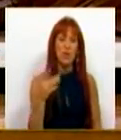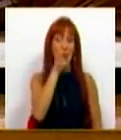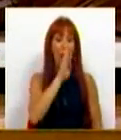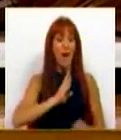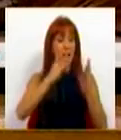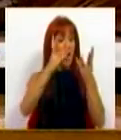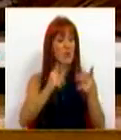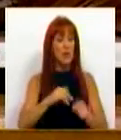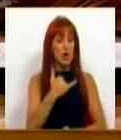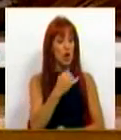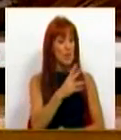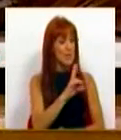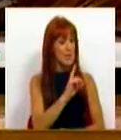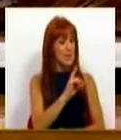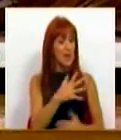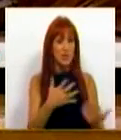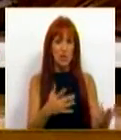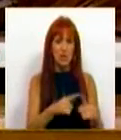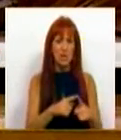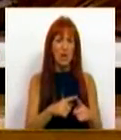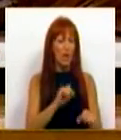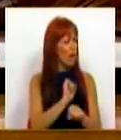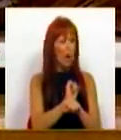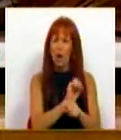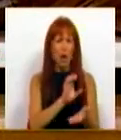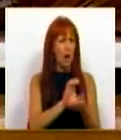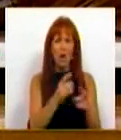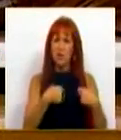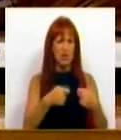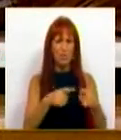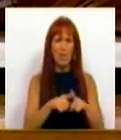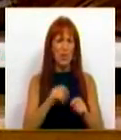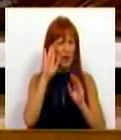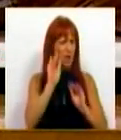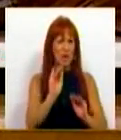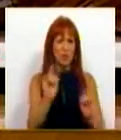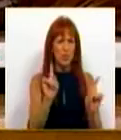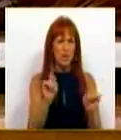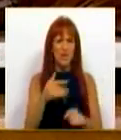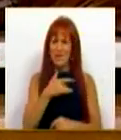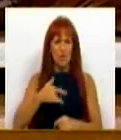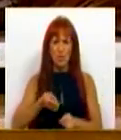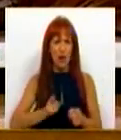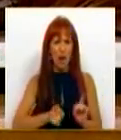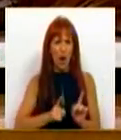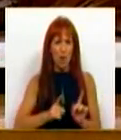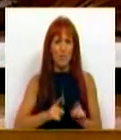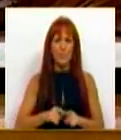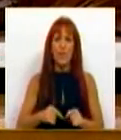execução orçamental de 2016 não cativa despesas na educação nem na saúde.